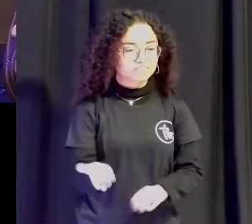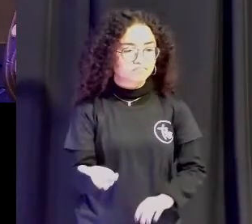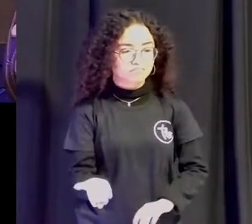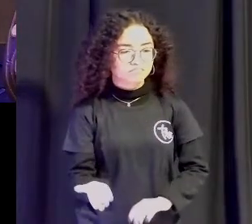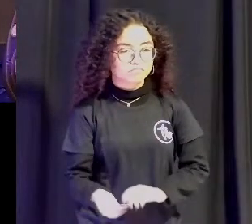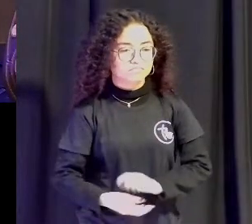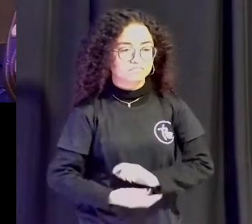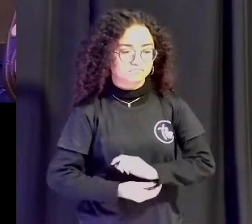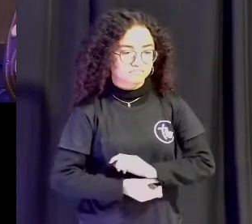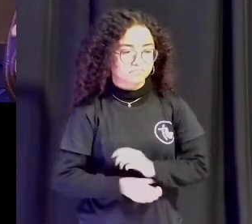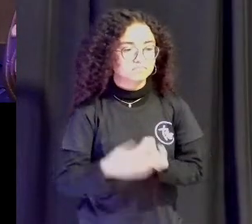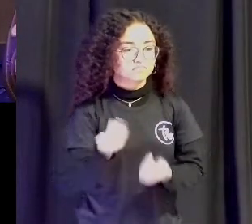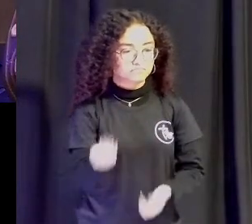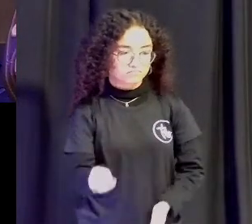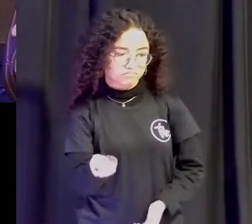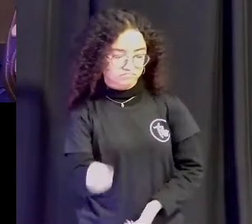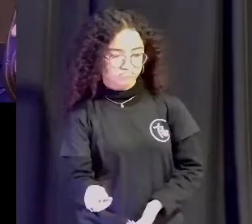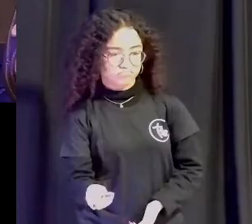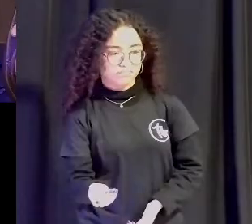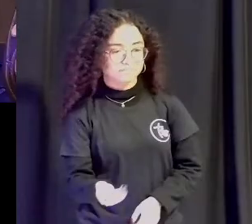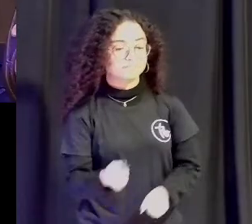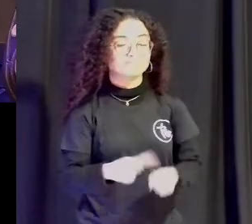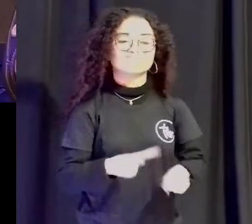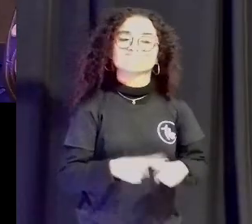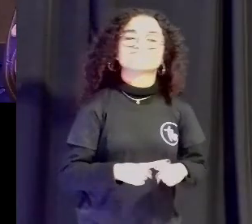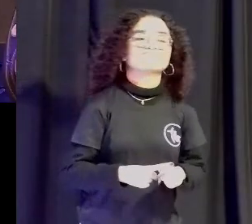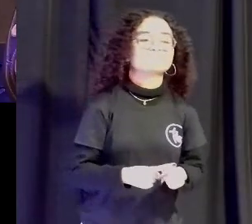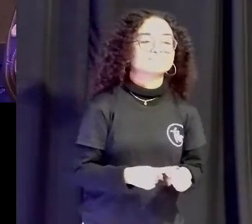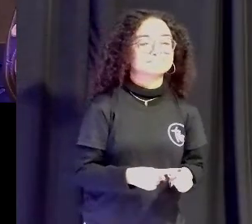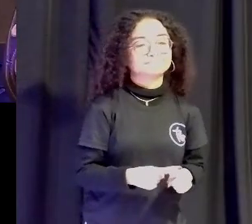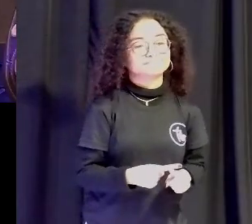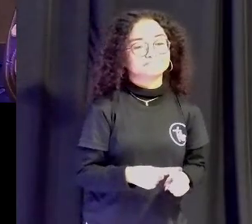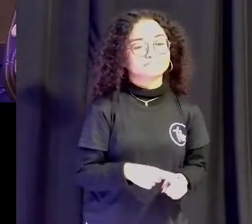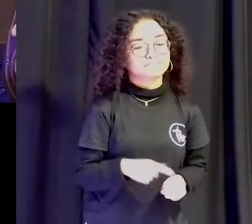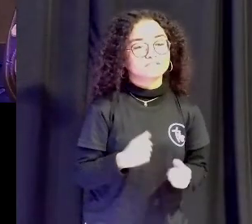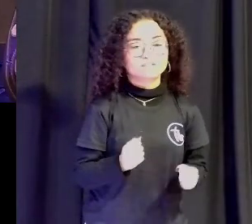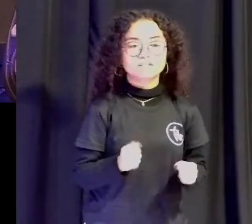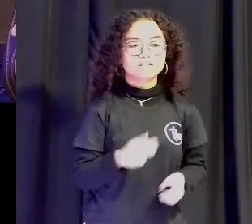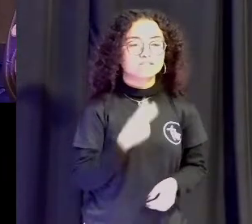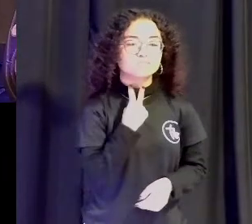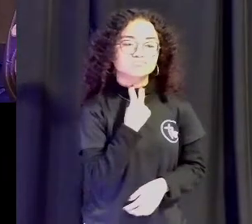porque não lhe é permitido entrar,